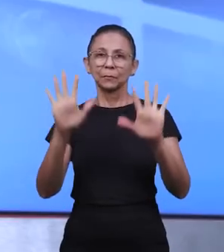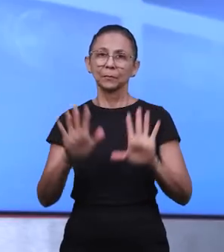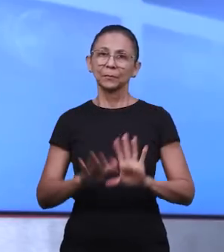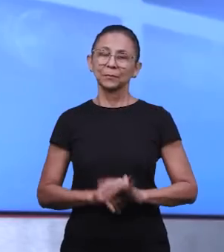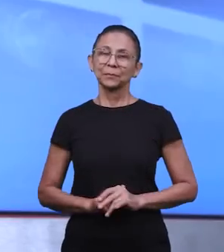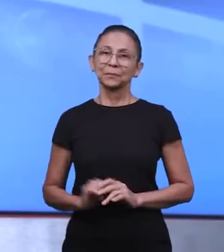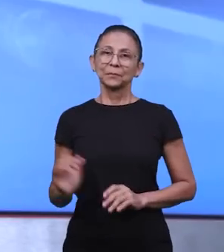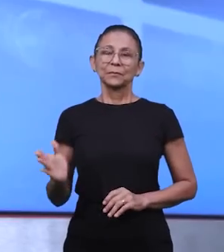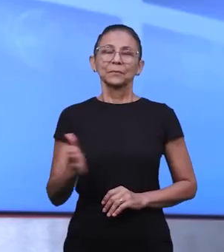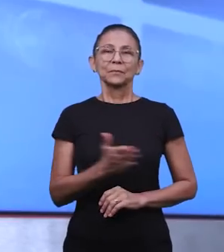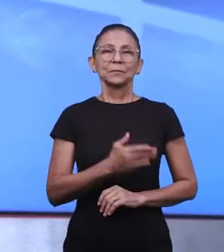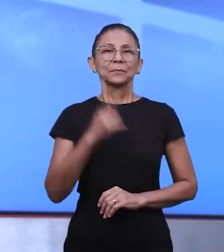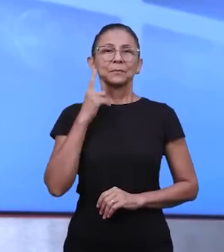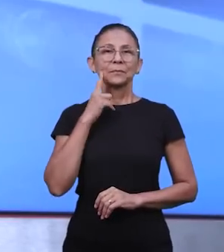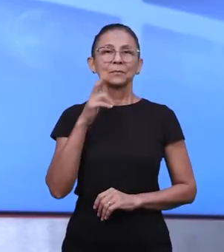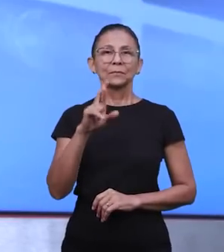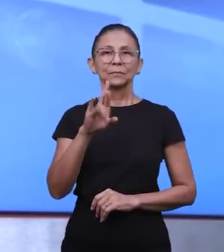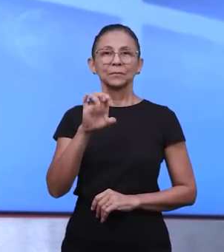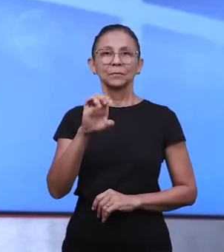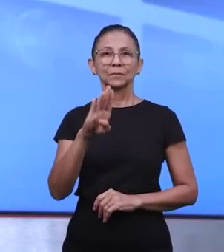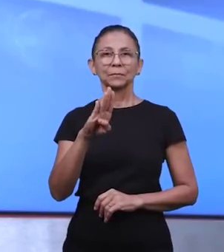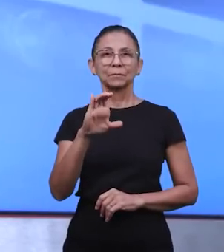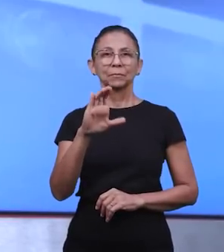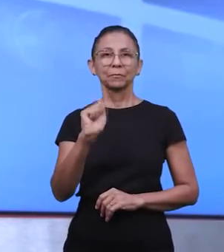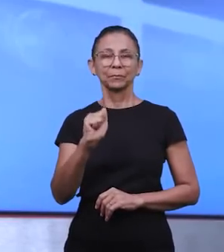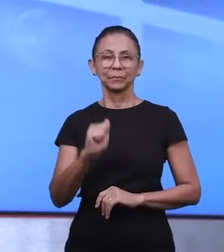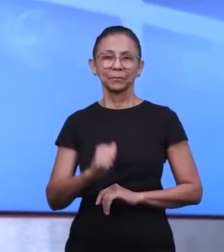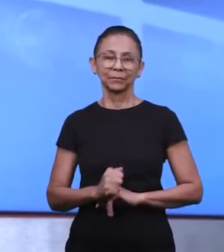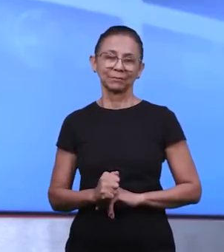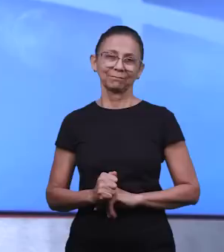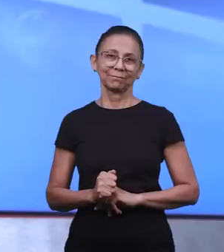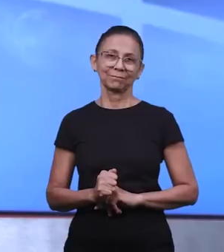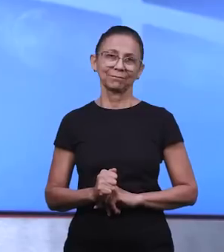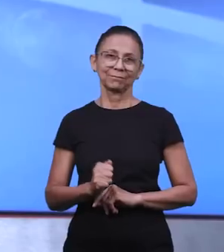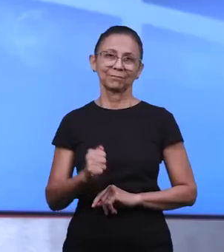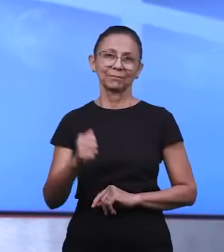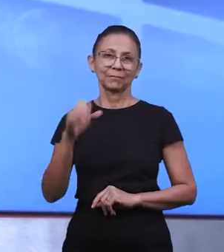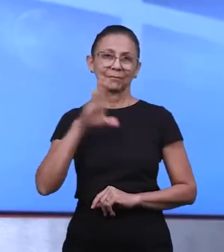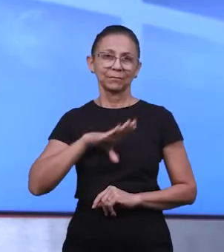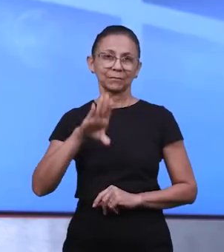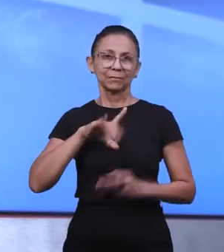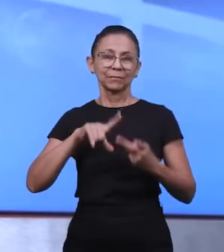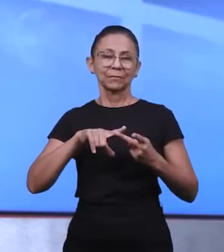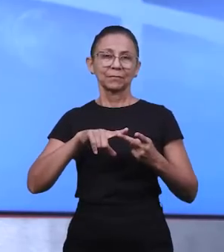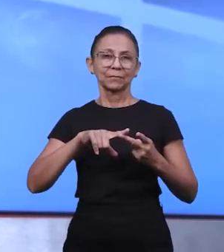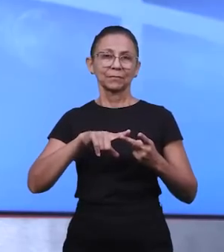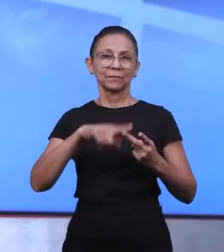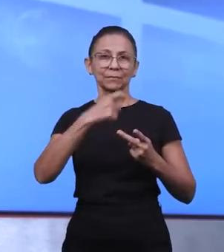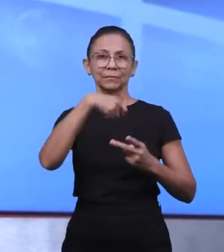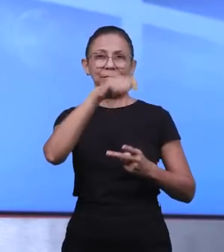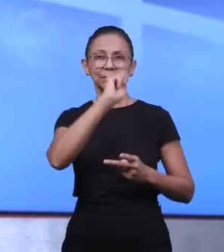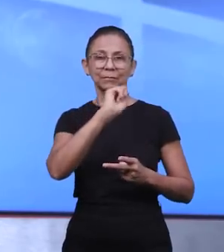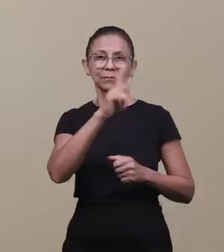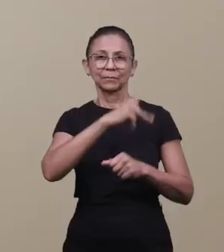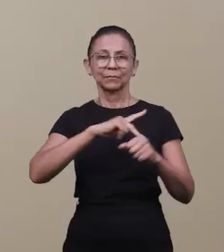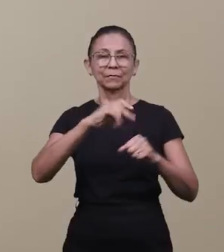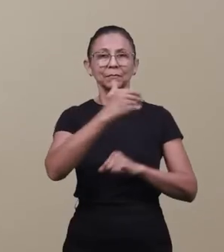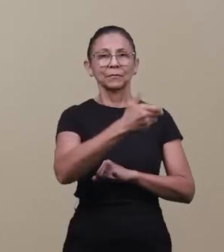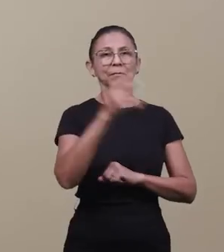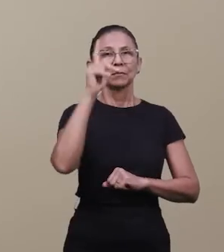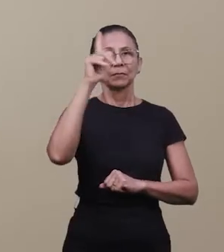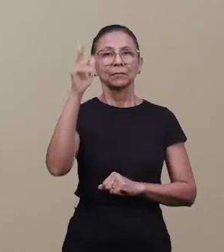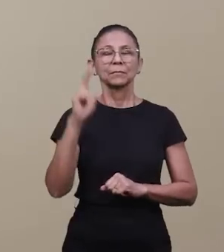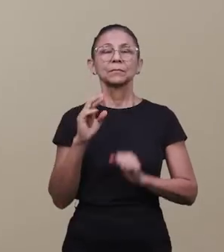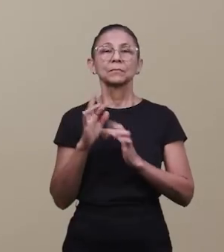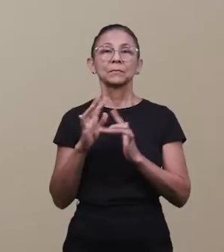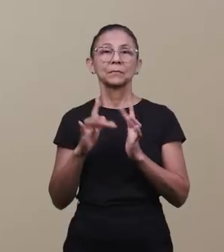Deus abençoe sua vida. E agora vamos falar com a nossa irmã Rebeca Ribeiro, falando sobre Portugal e a Espanha. É contigo, Rebeca. A paz do